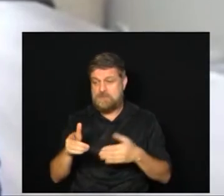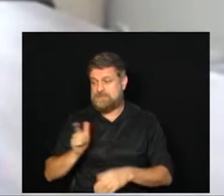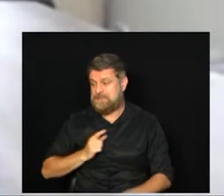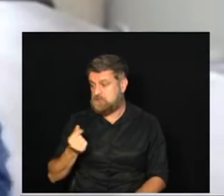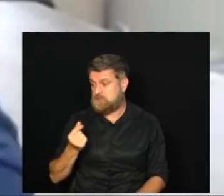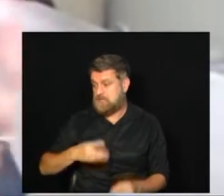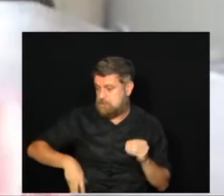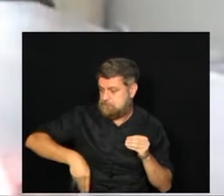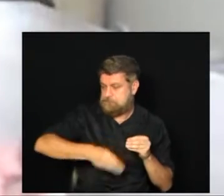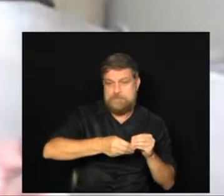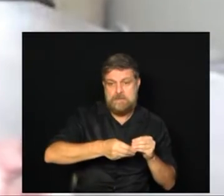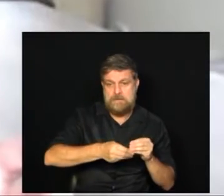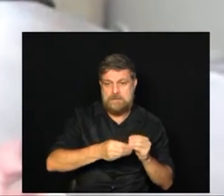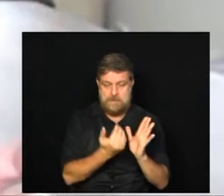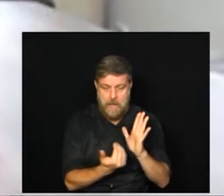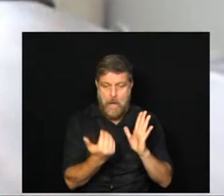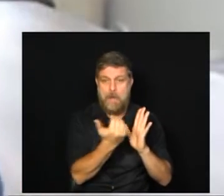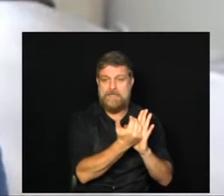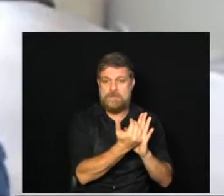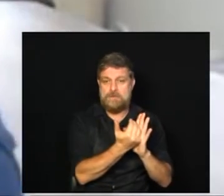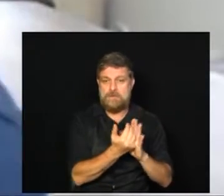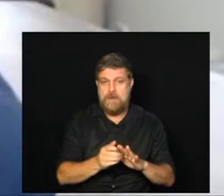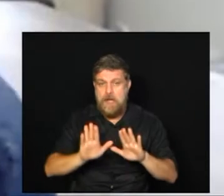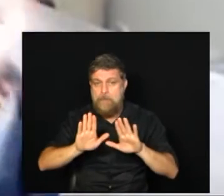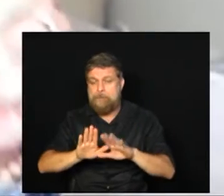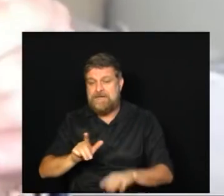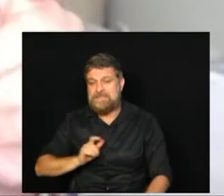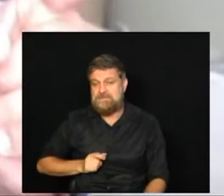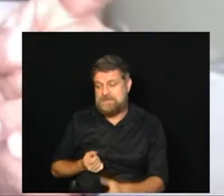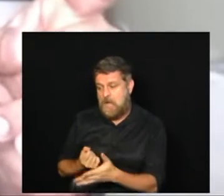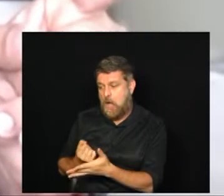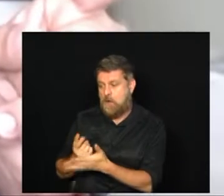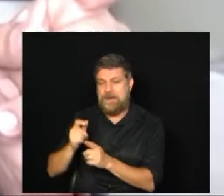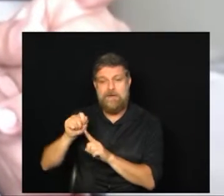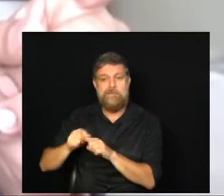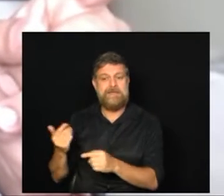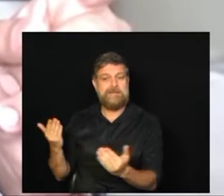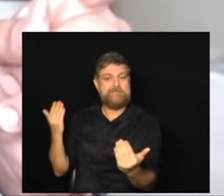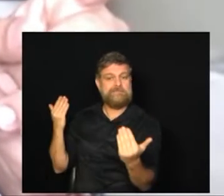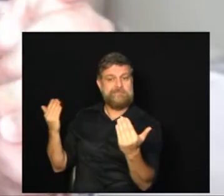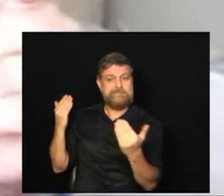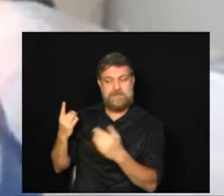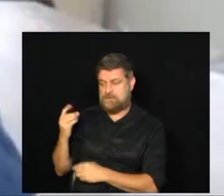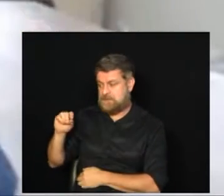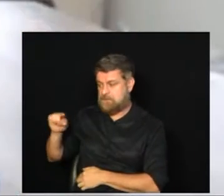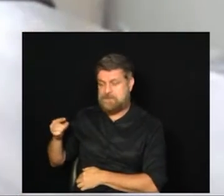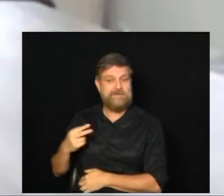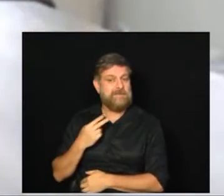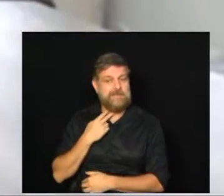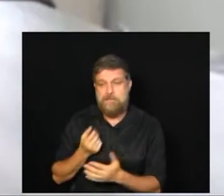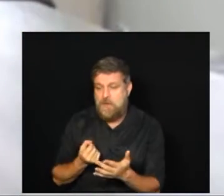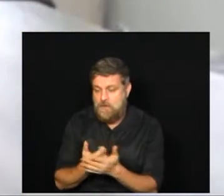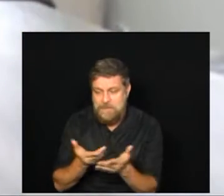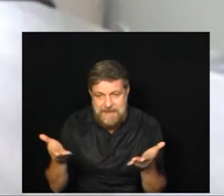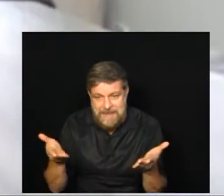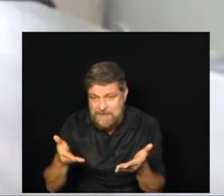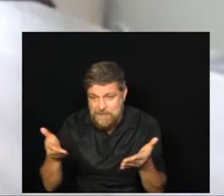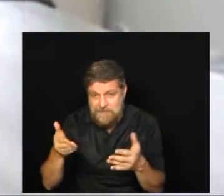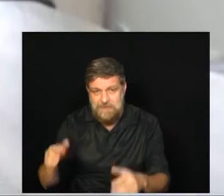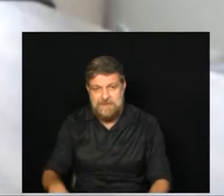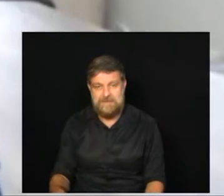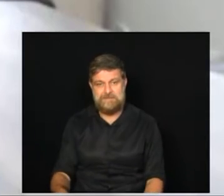consegue movimentar, se tirar o dinheiro no mesmo dia, e você tinha uma certa segurança, né, na caderneta de poupança, que continua